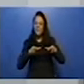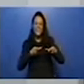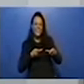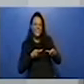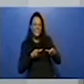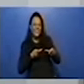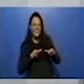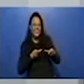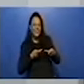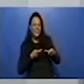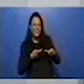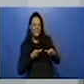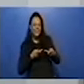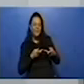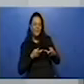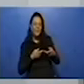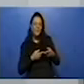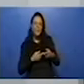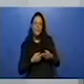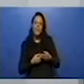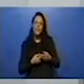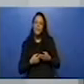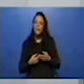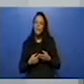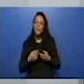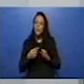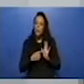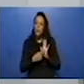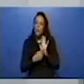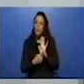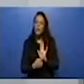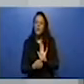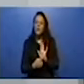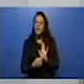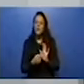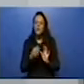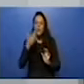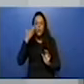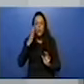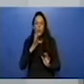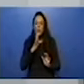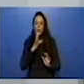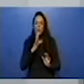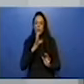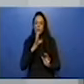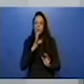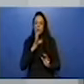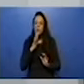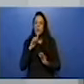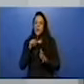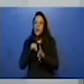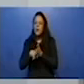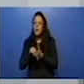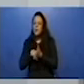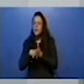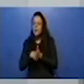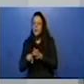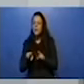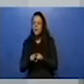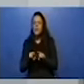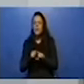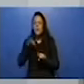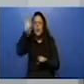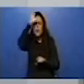gente apresenta muito um bom saber, uma boa pesquisa e uma boa preocupação em falar